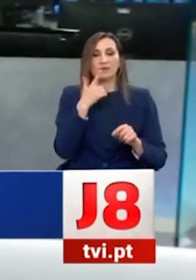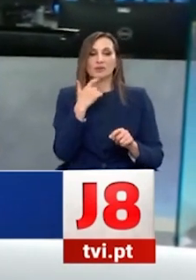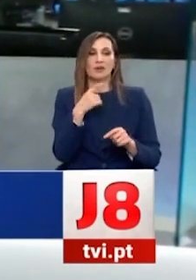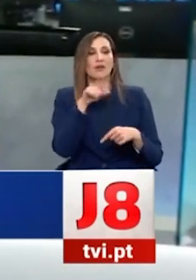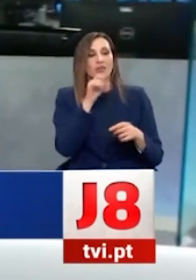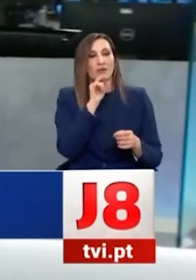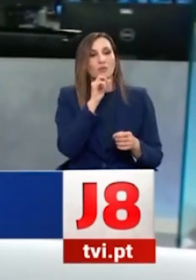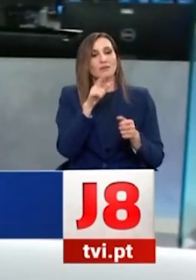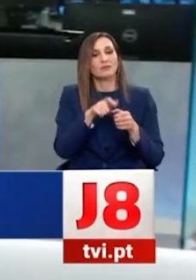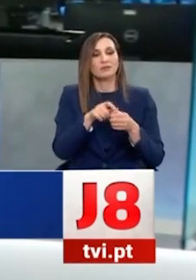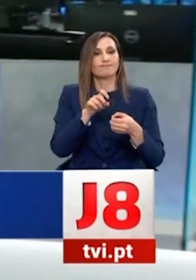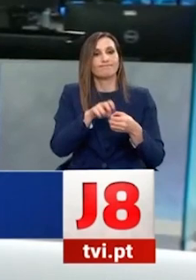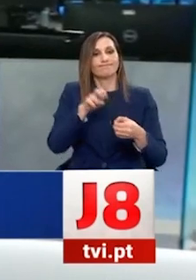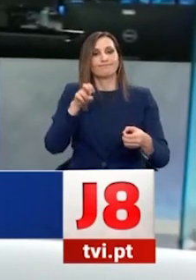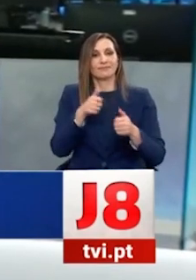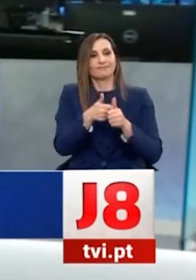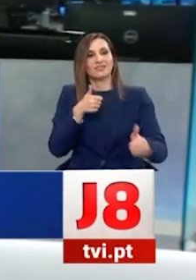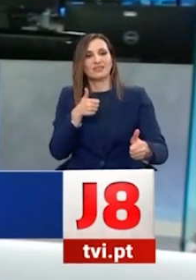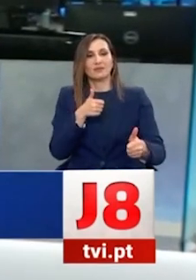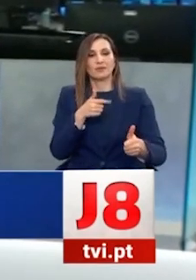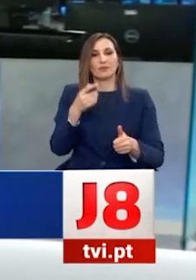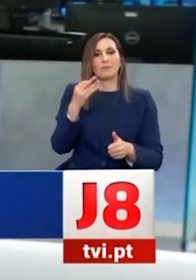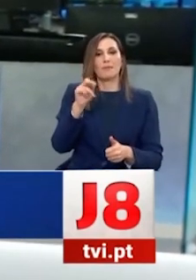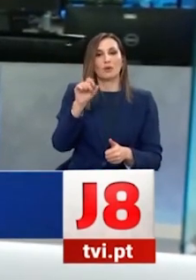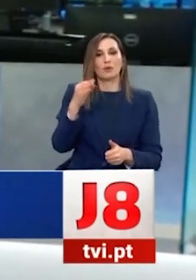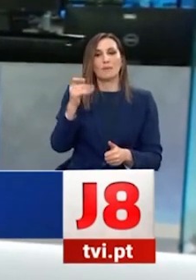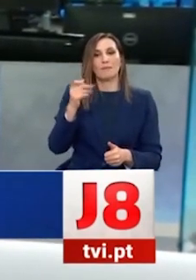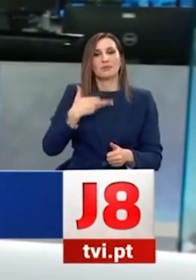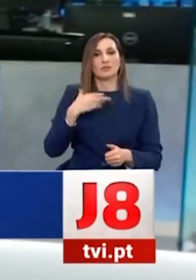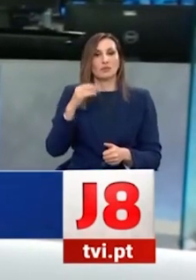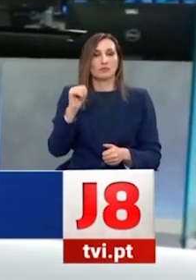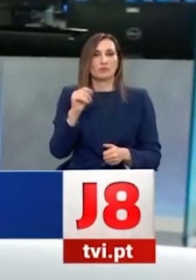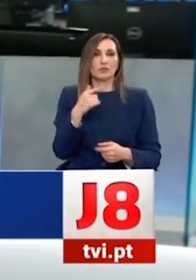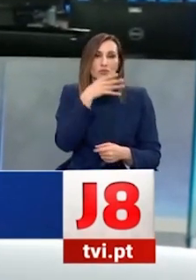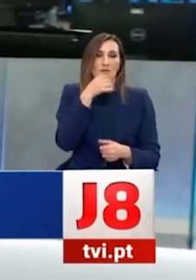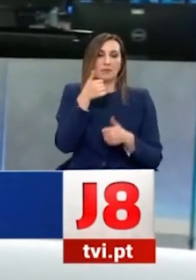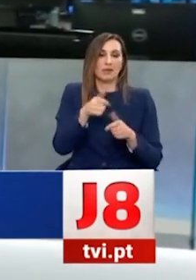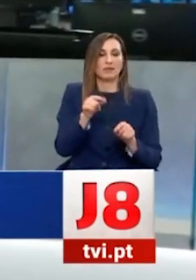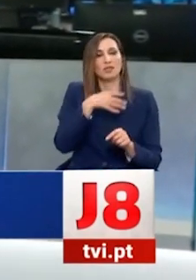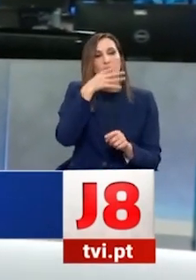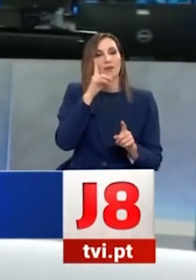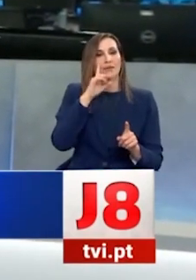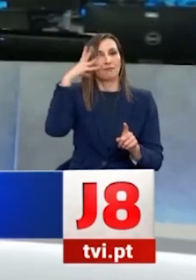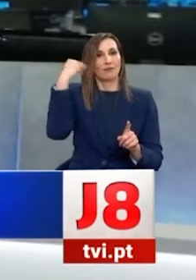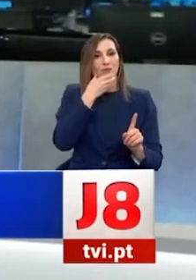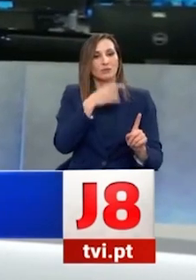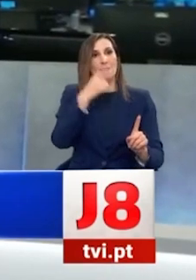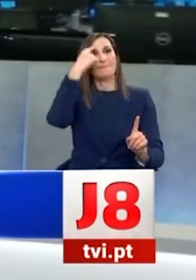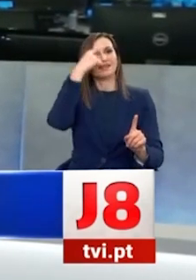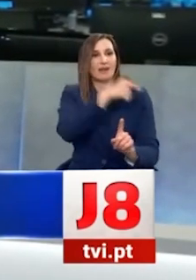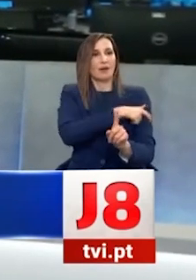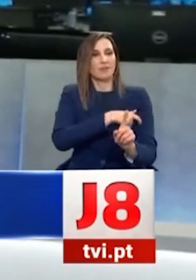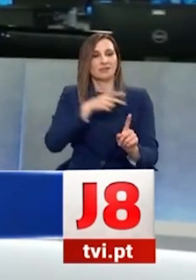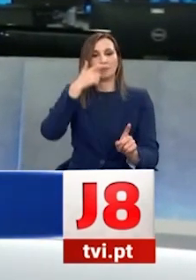dar-lhe a oportunidade de marcar de Paulo Poderoso, não o fez. Acho que ficou por ser mais assertivo nessa matéria e por explicar à doutora Ana Gomes que ela pensa que representa os